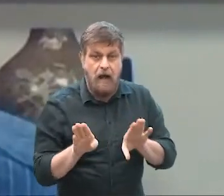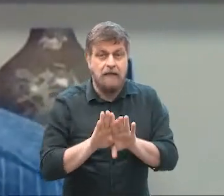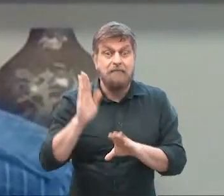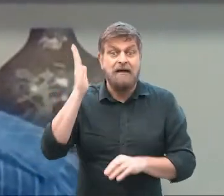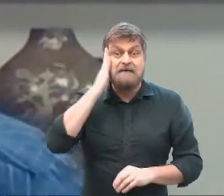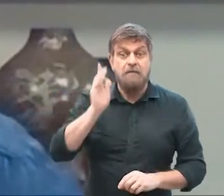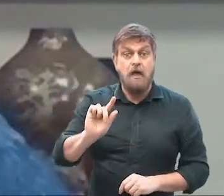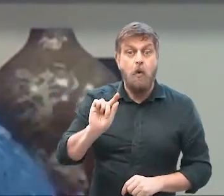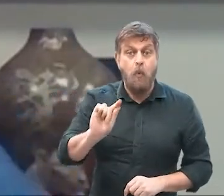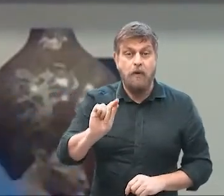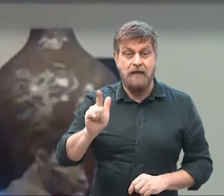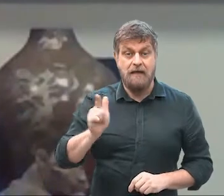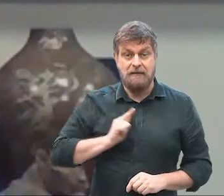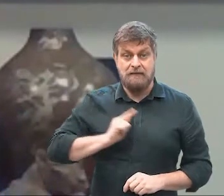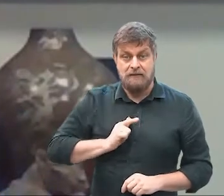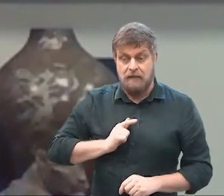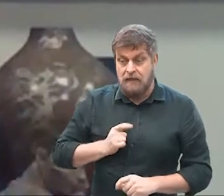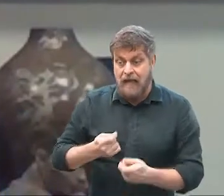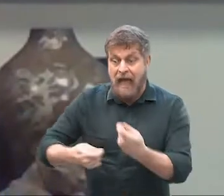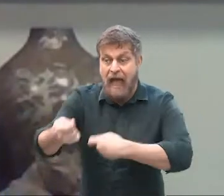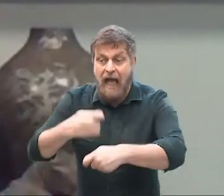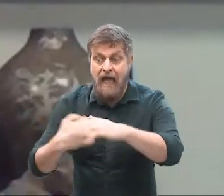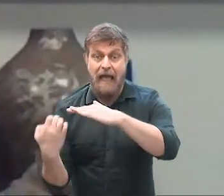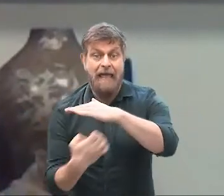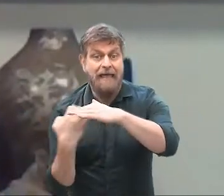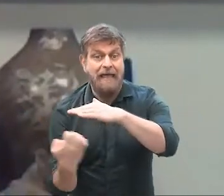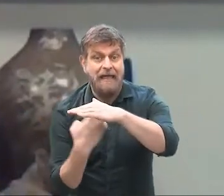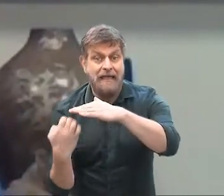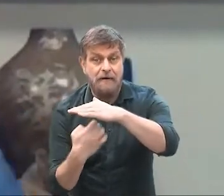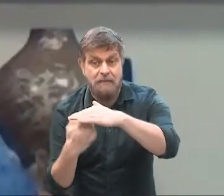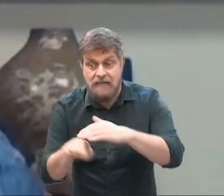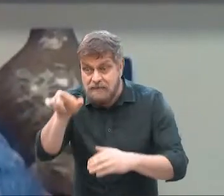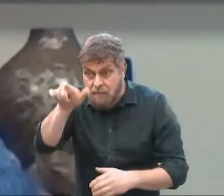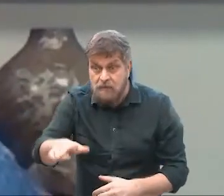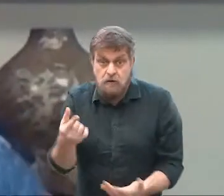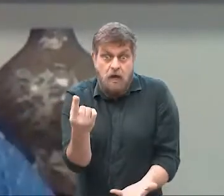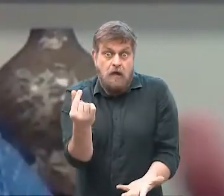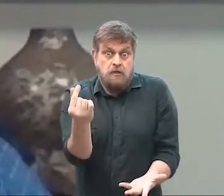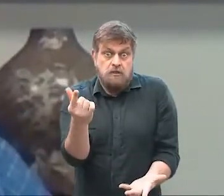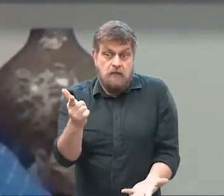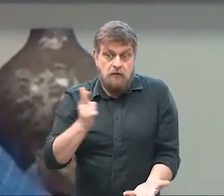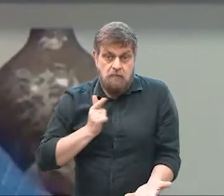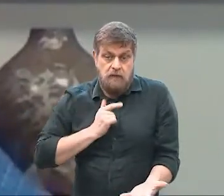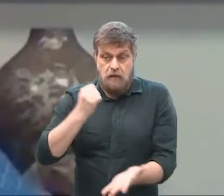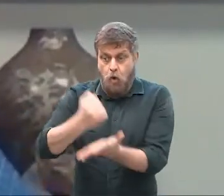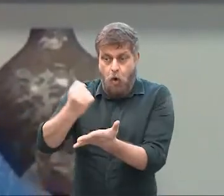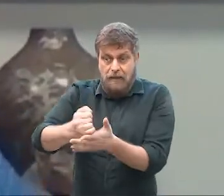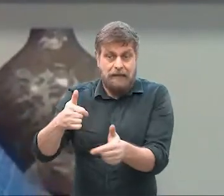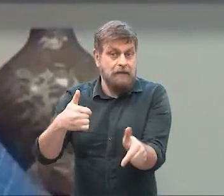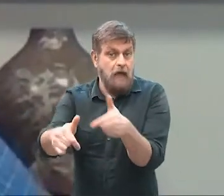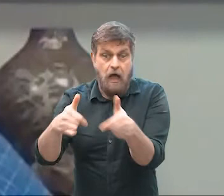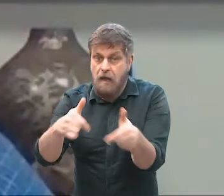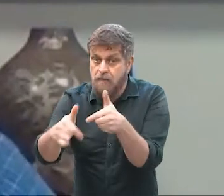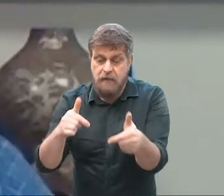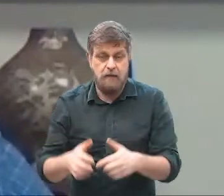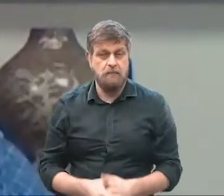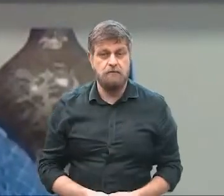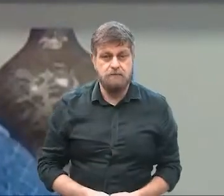também cuidar da vida empresarial que aquele indivíduo tem, que gera emprego, que, na